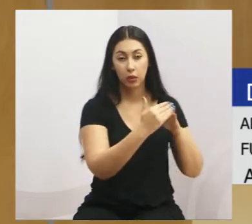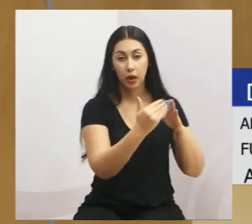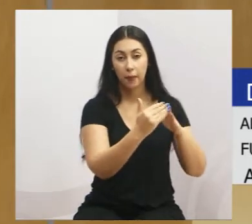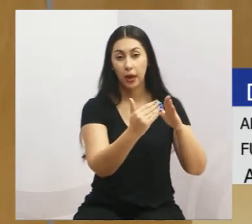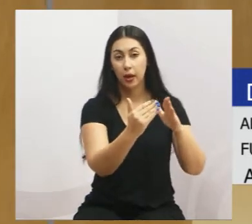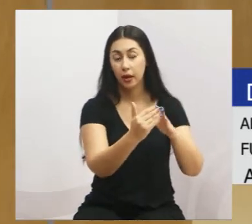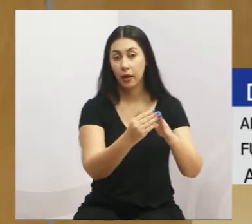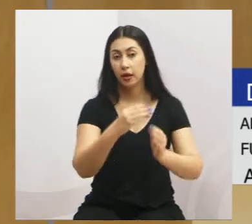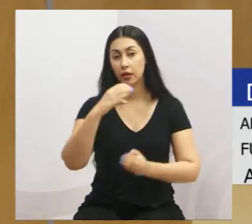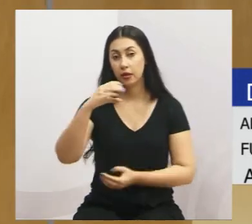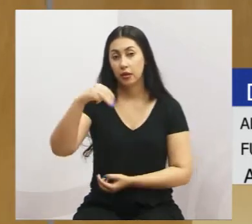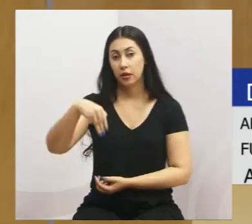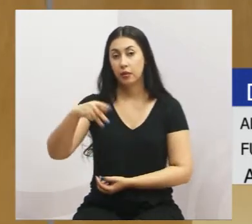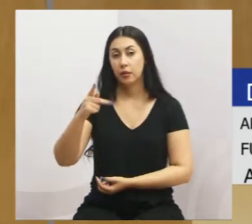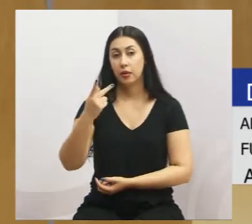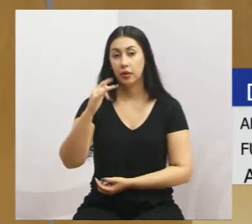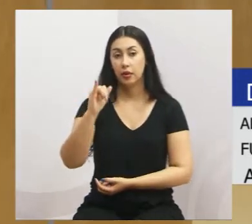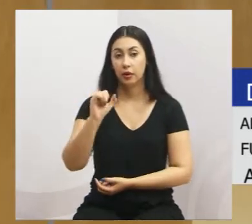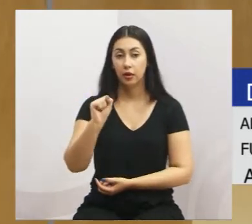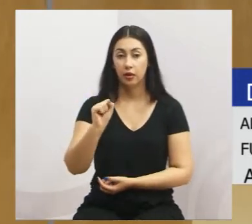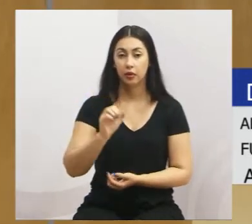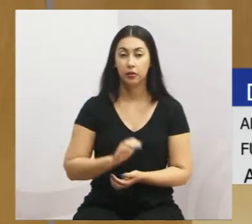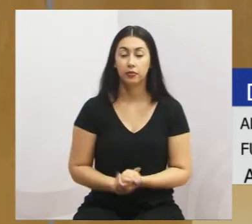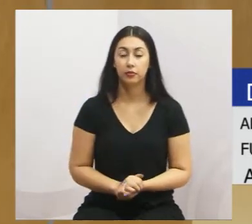Social, CMHIS.